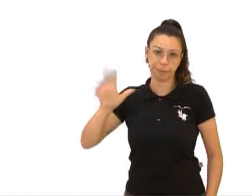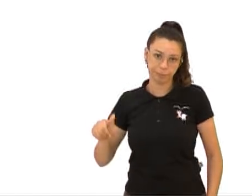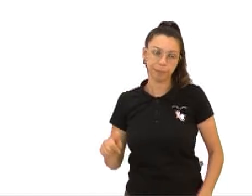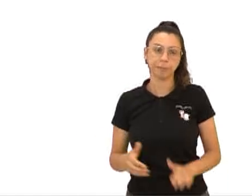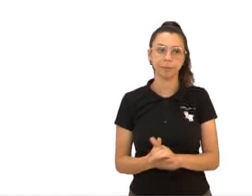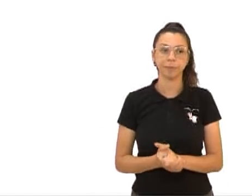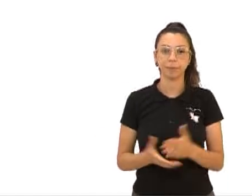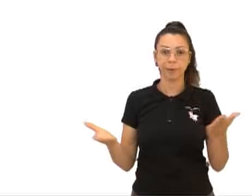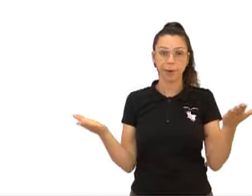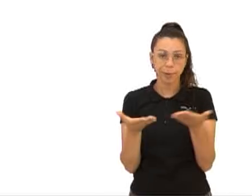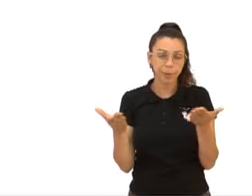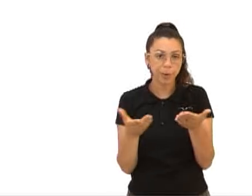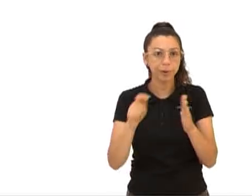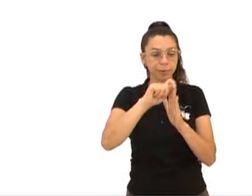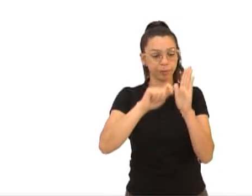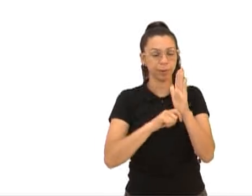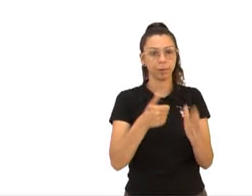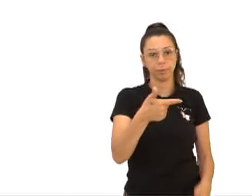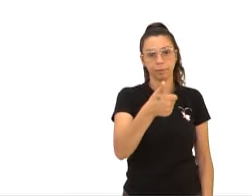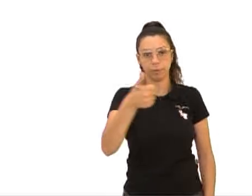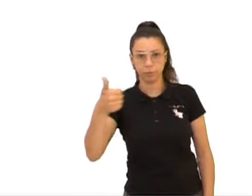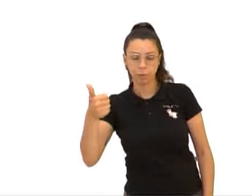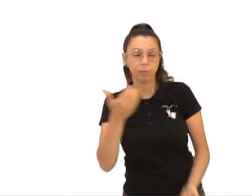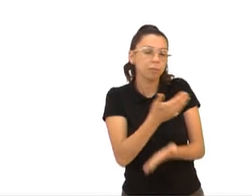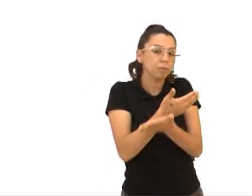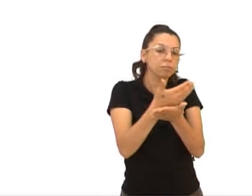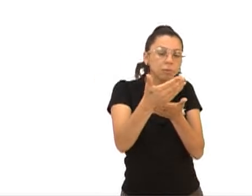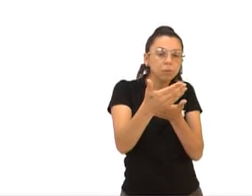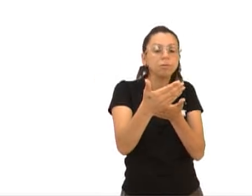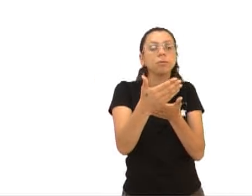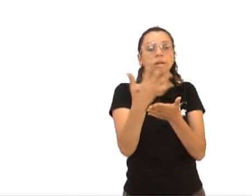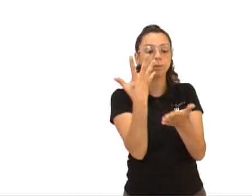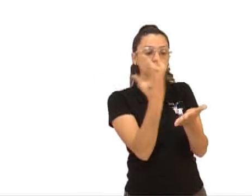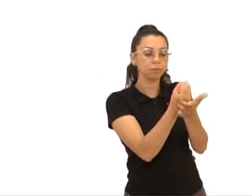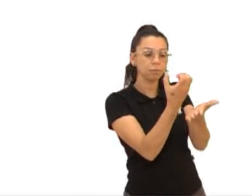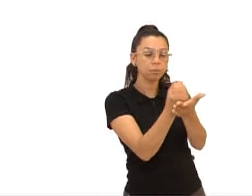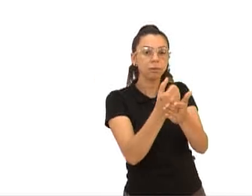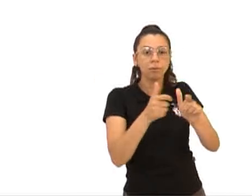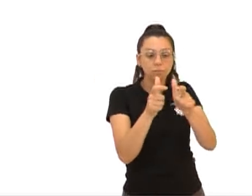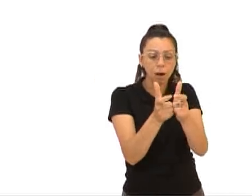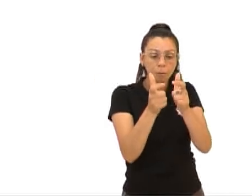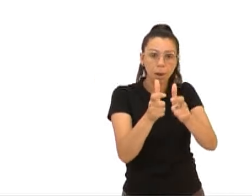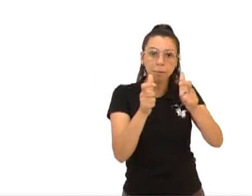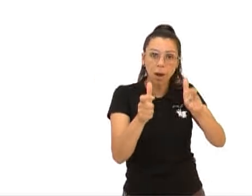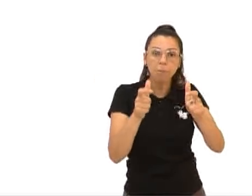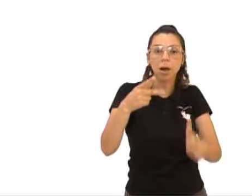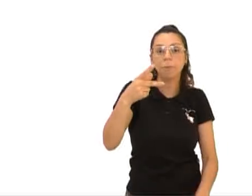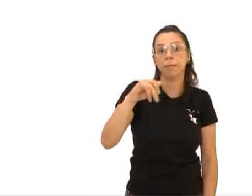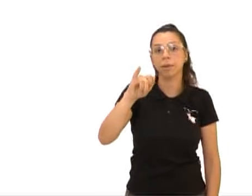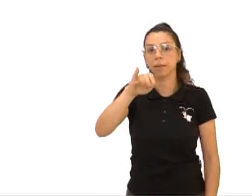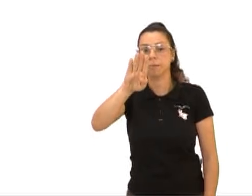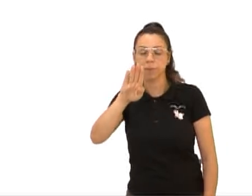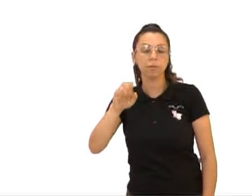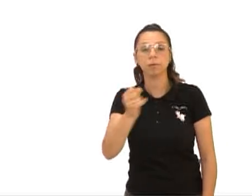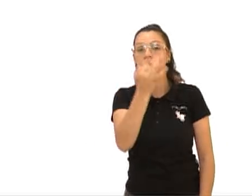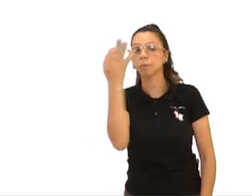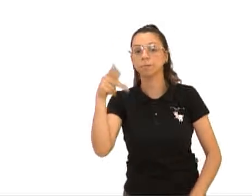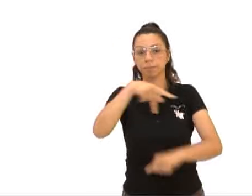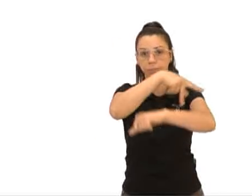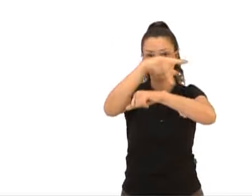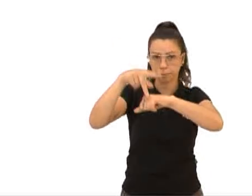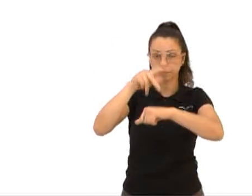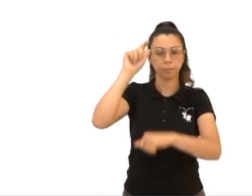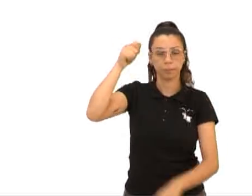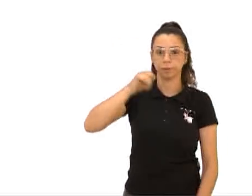Agora, no século XXI, né, começa um registro de um crescimento maior do PIB de alguns países da África. A gente viu